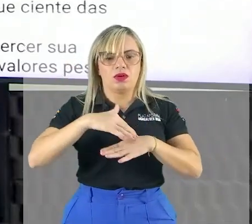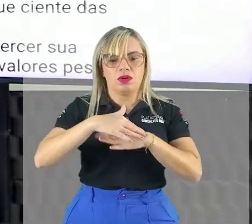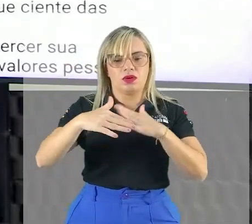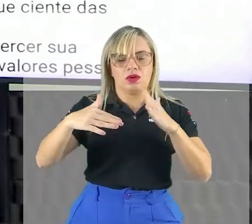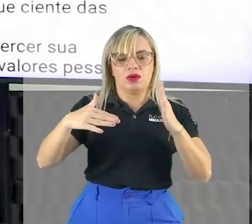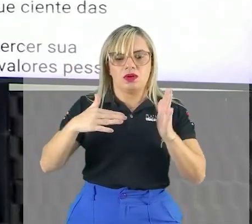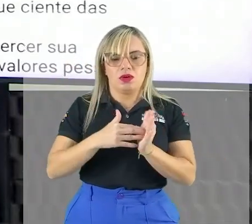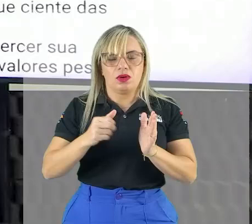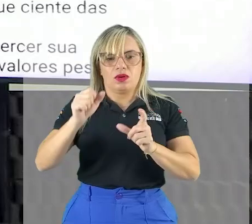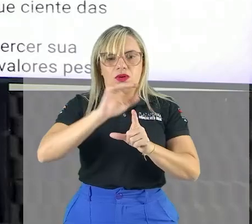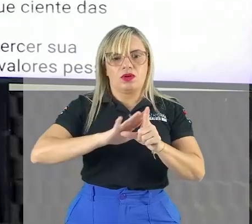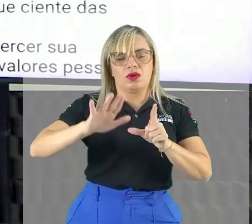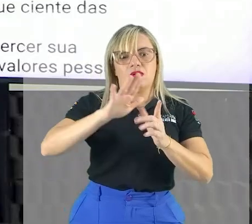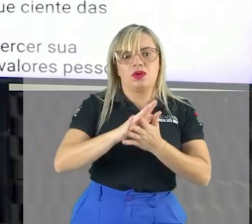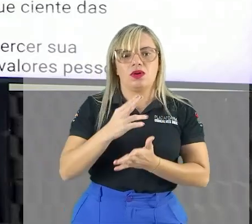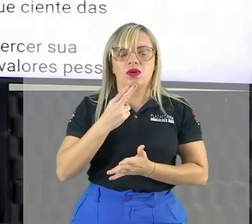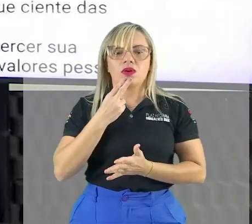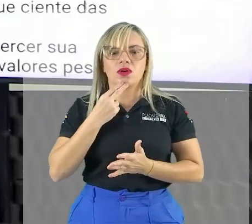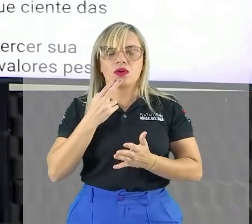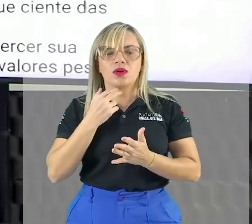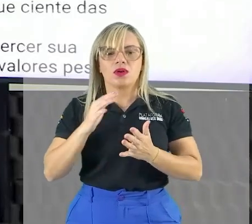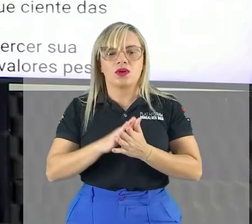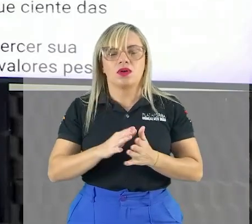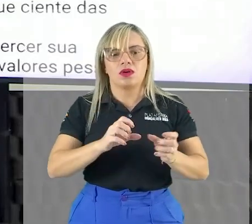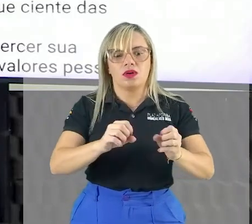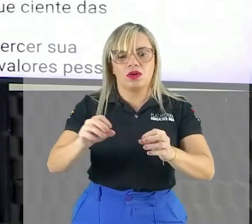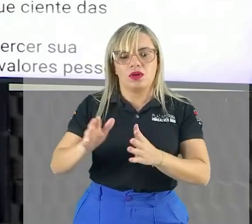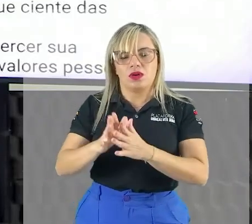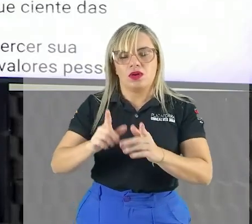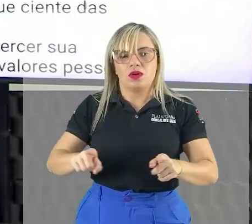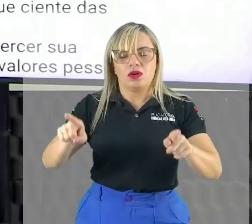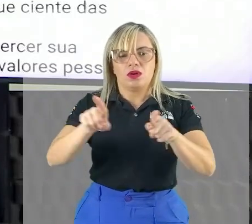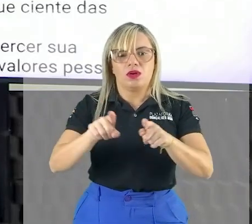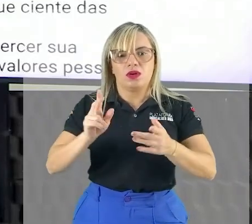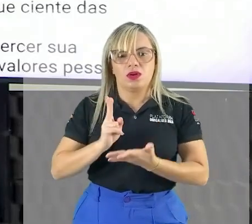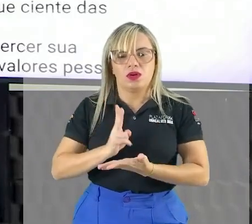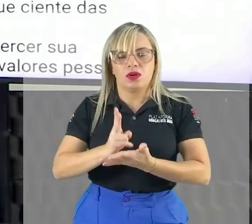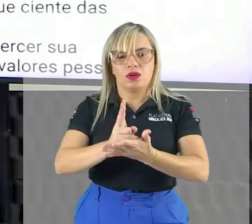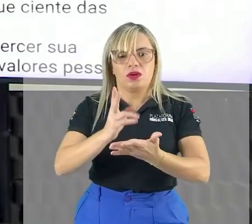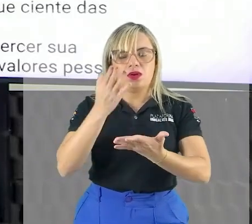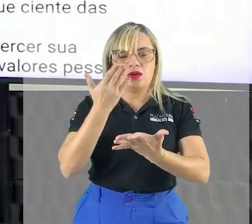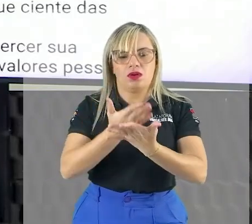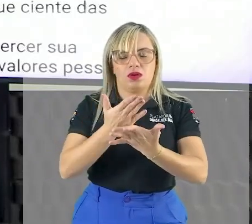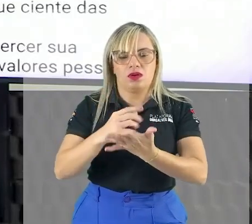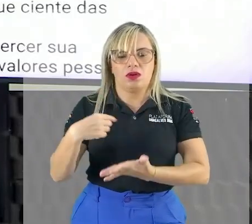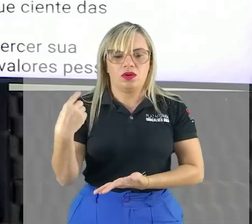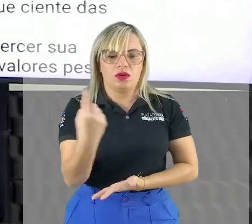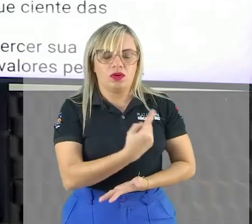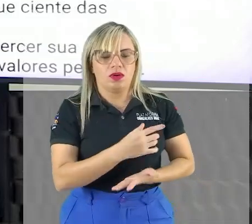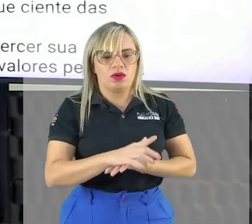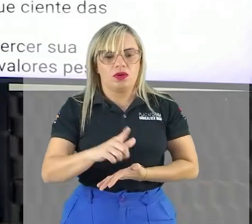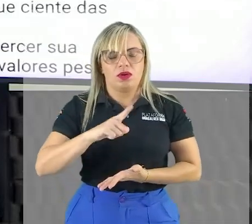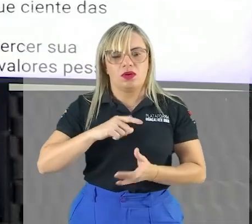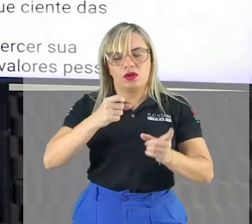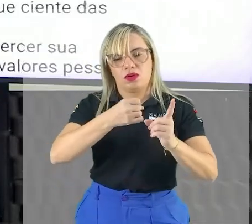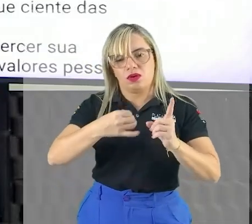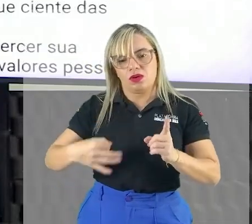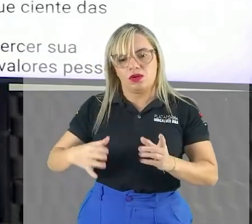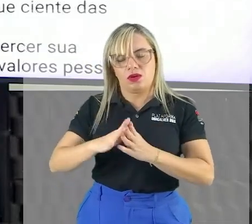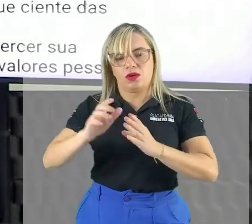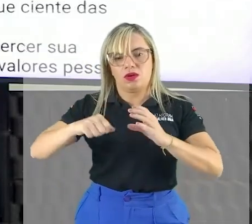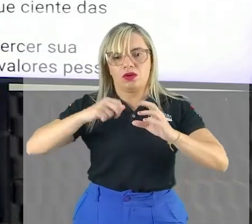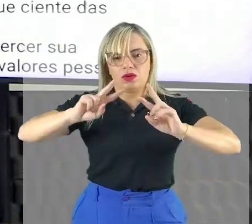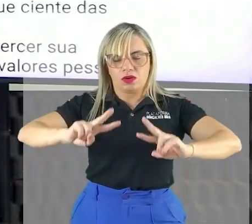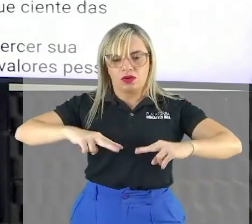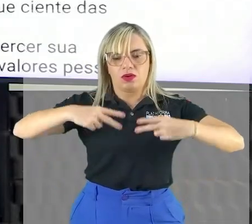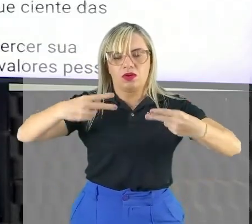a plataforma pode lhe proporcionar. E também continue seus estudos. Nós temos aqui na descrição desse vídeo um link com